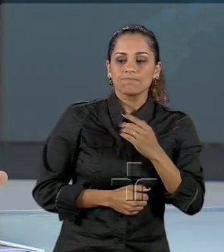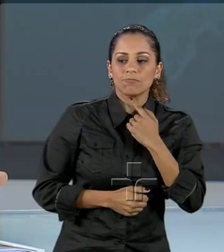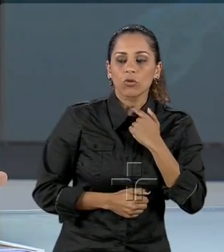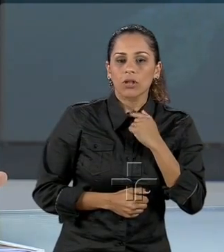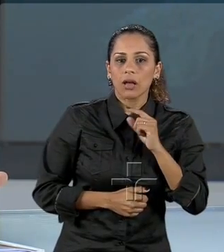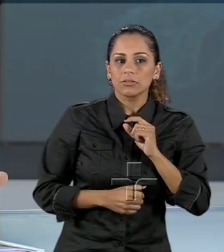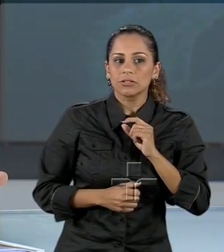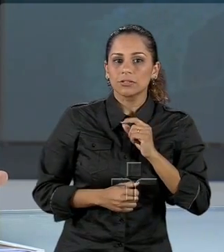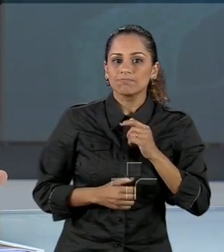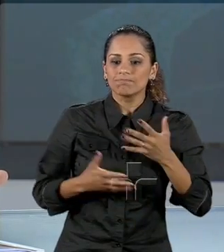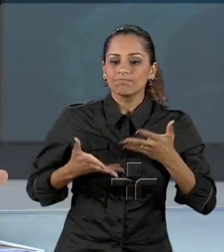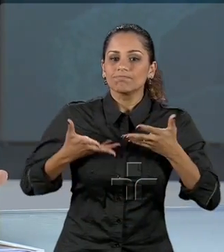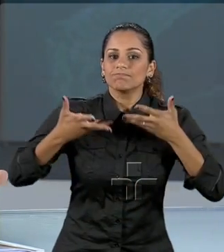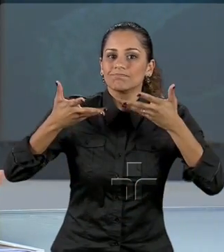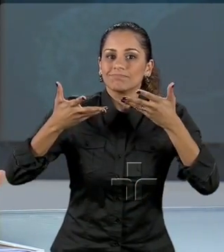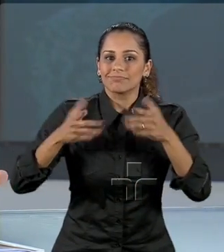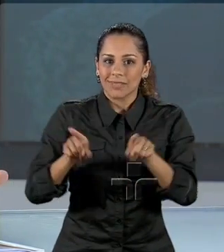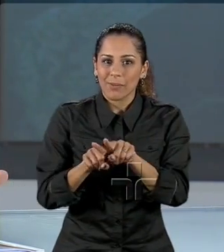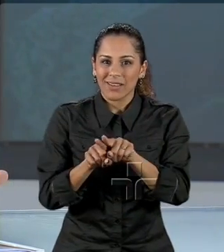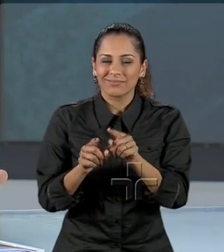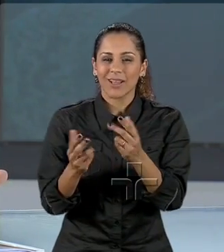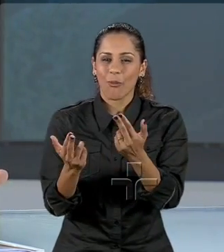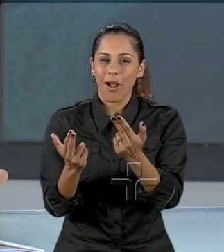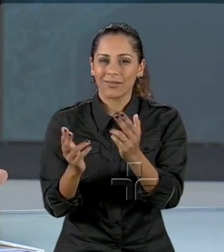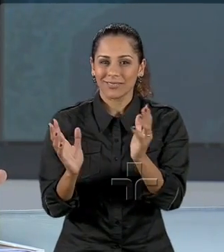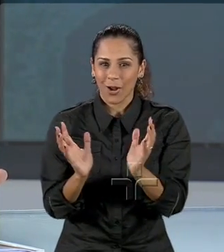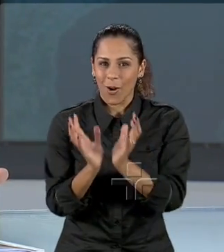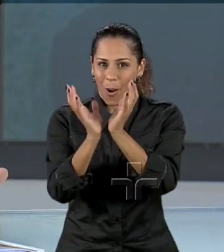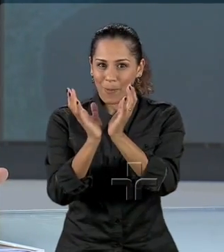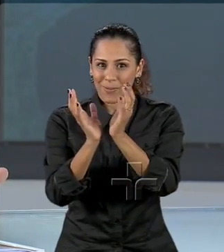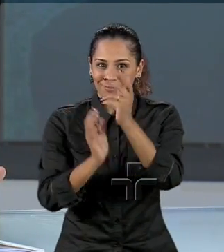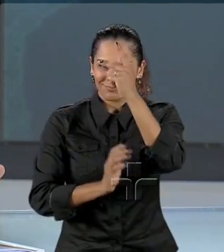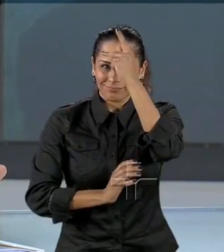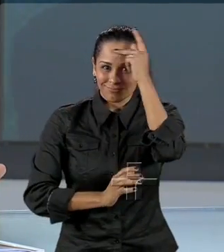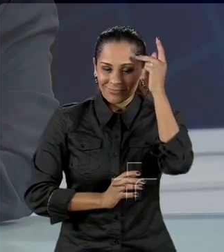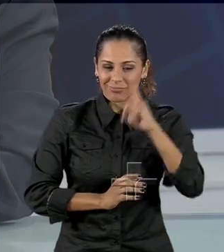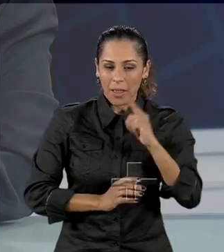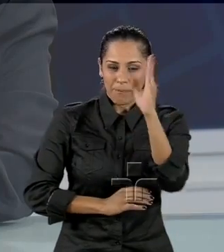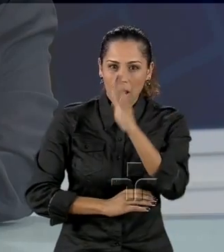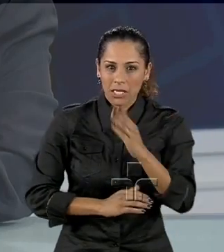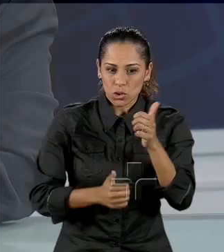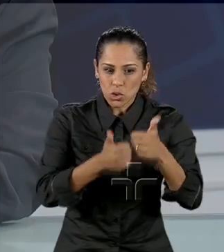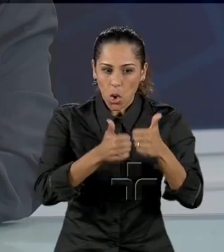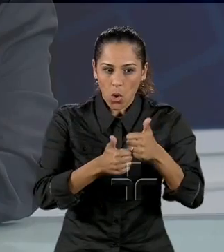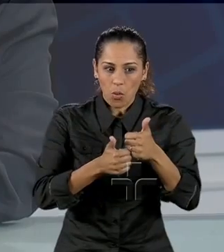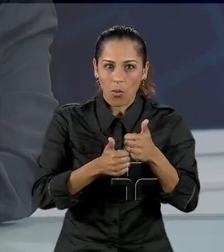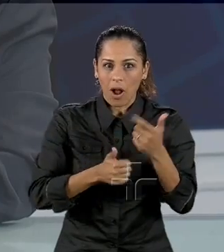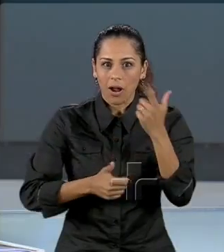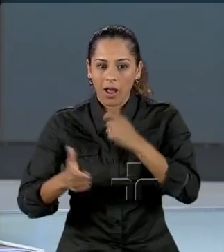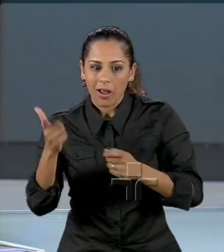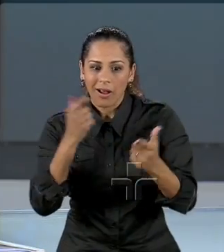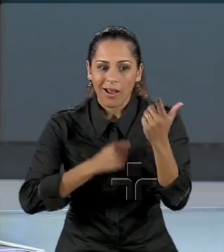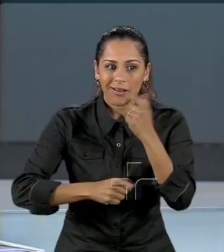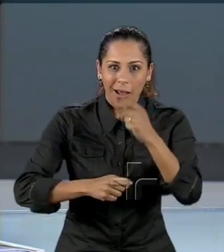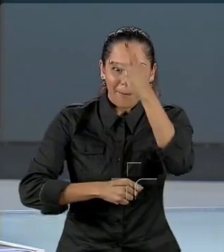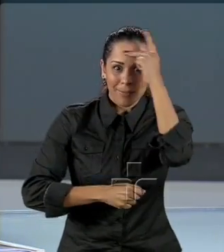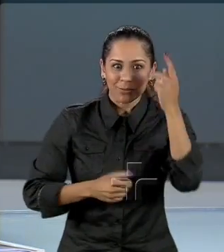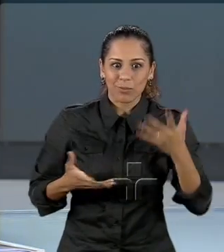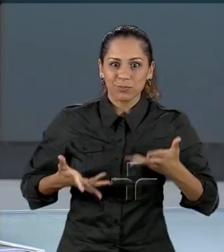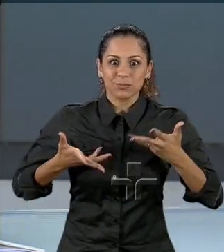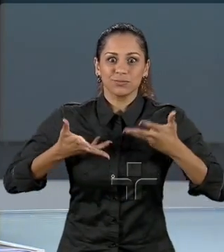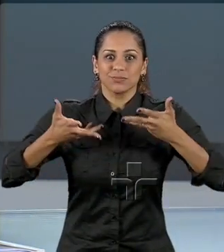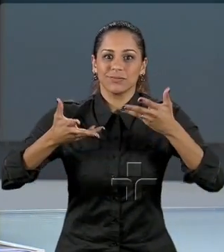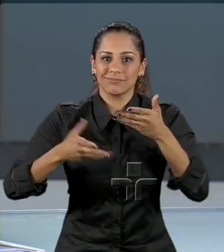Mundo. À medida que o Brasil vai vencendo as etapas, né, o aquecimento das turbinas do torcedor se dá,